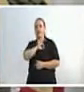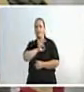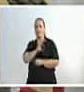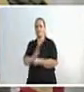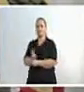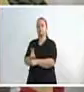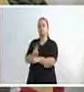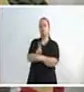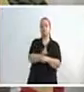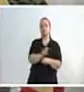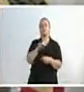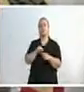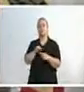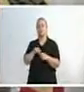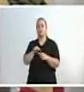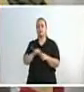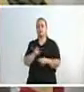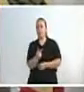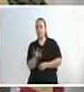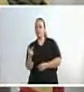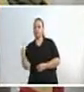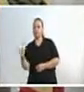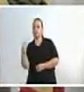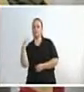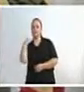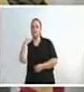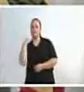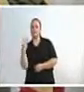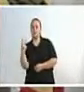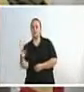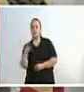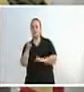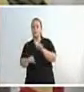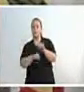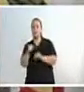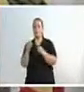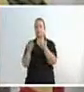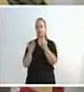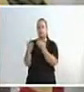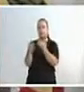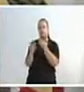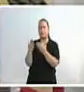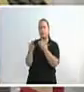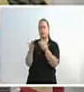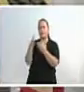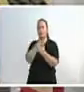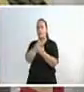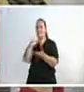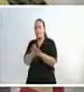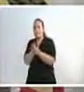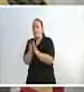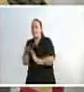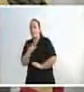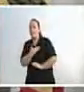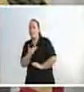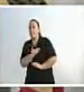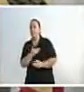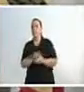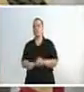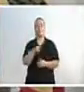que um dessas duas vítimas tinha sido, era um suspeito de ter matado o colega dele. Ele montou